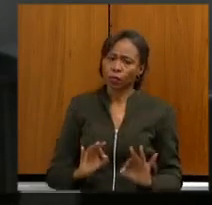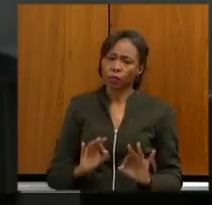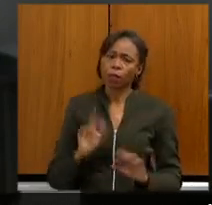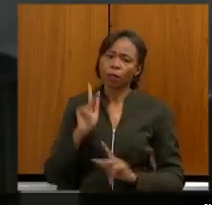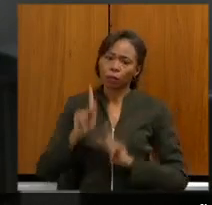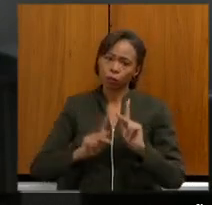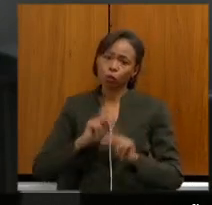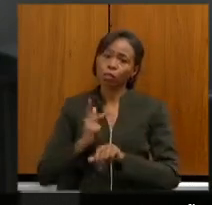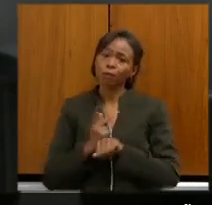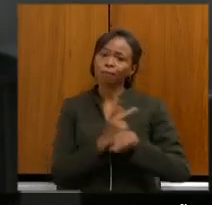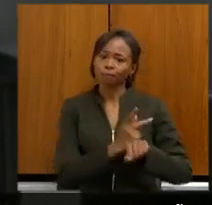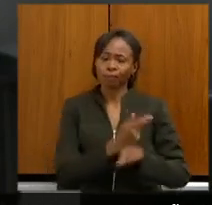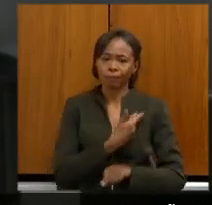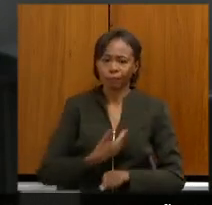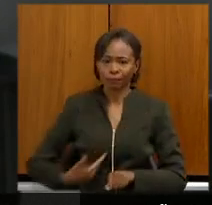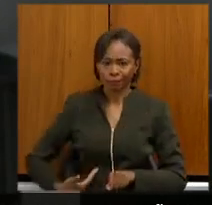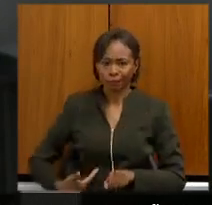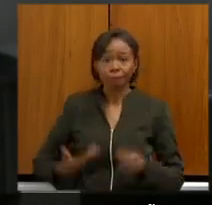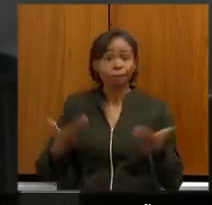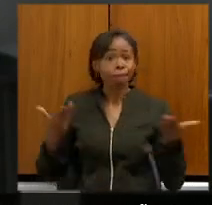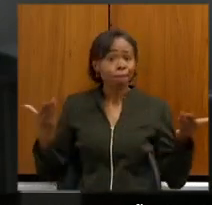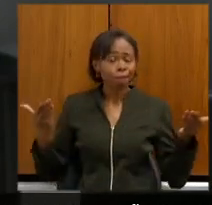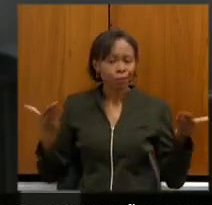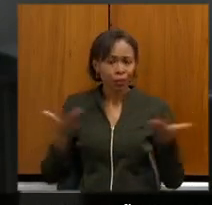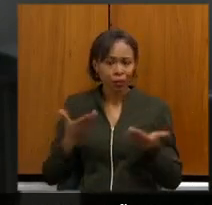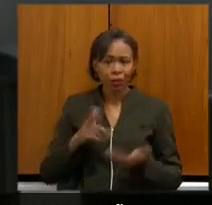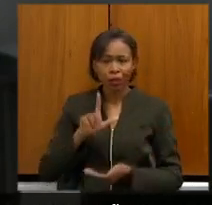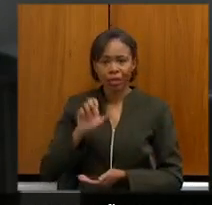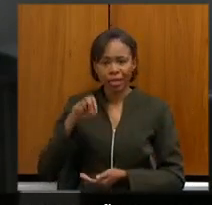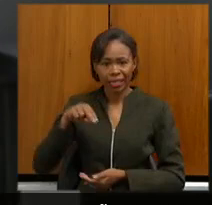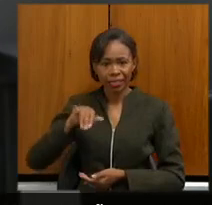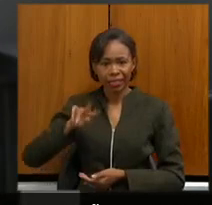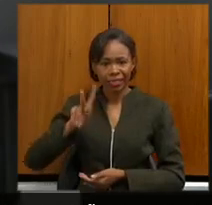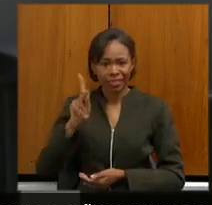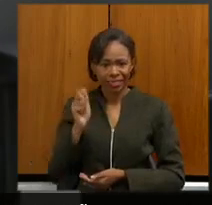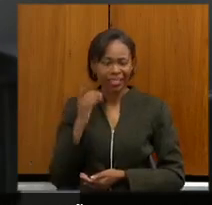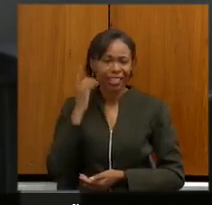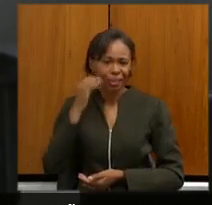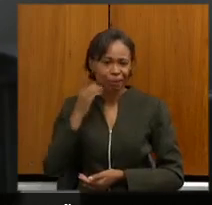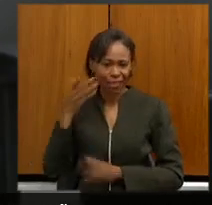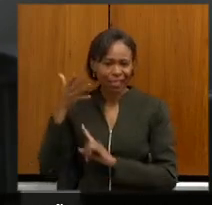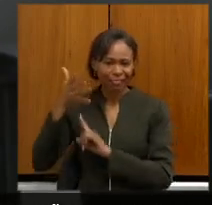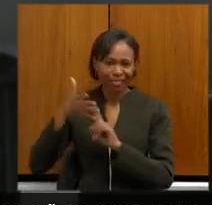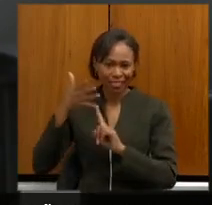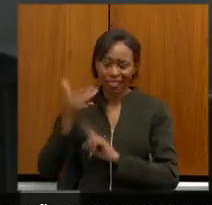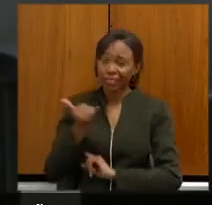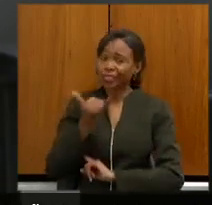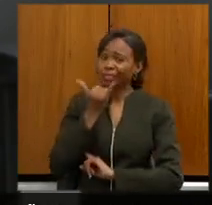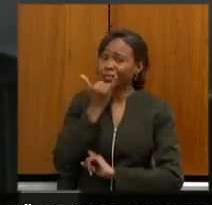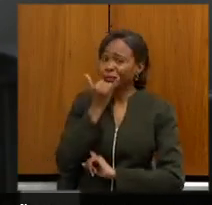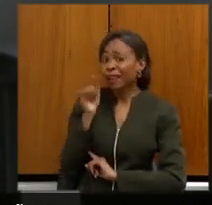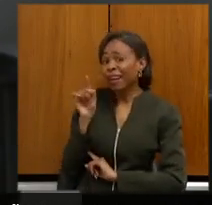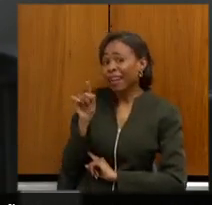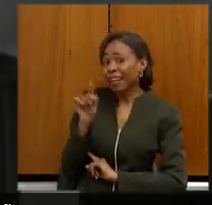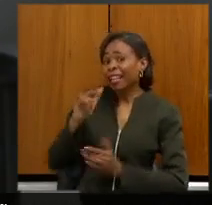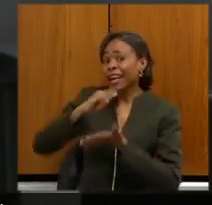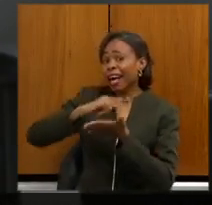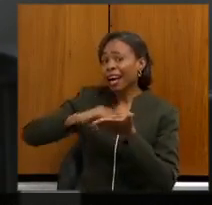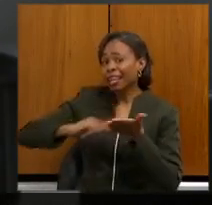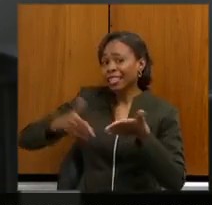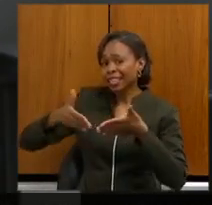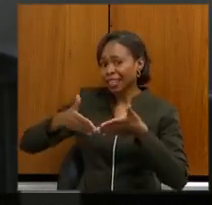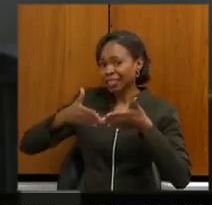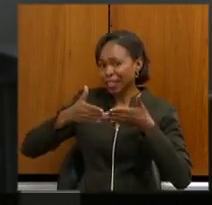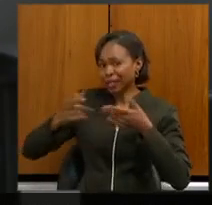estado vou agora da palavra a deputada alegria já peço desculpa deve tá Leninha tá de atestado